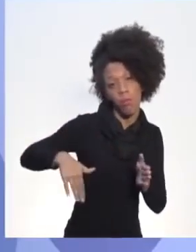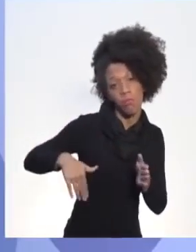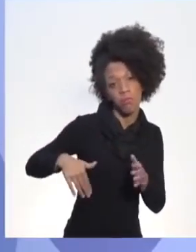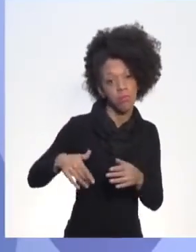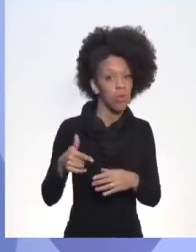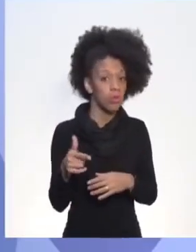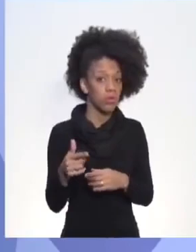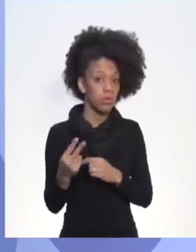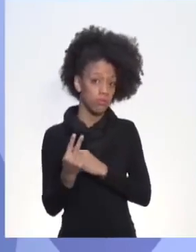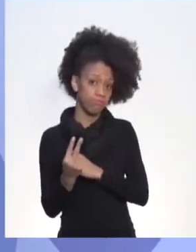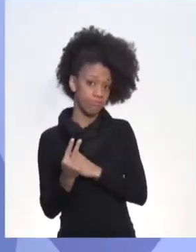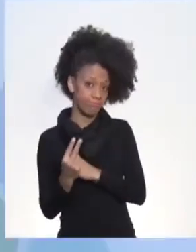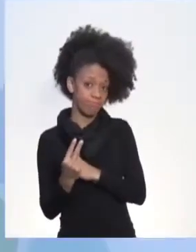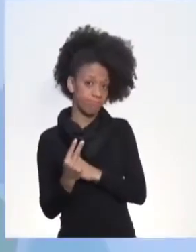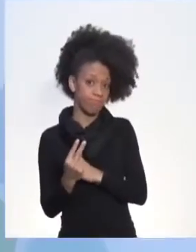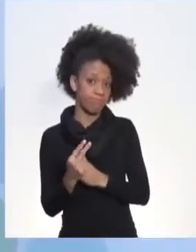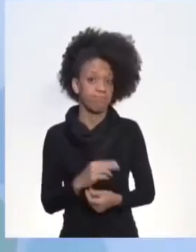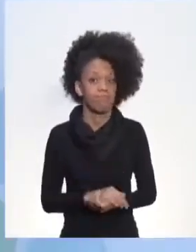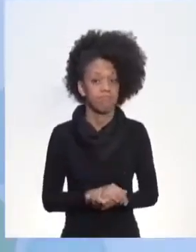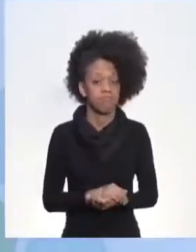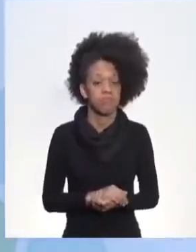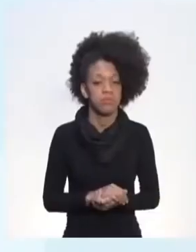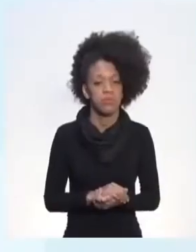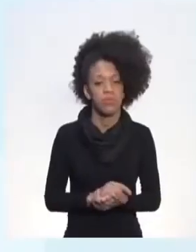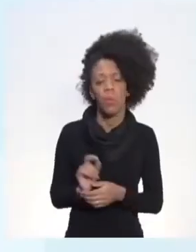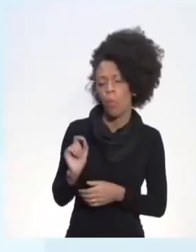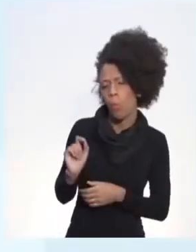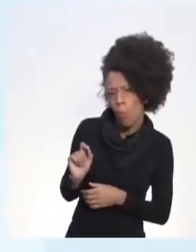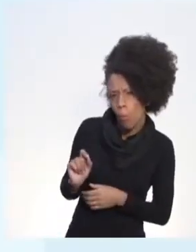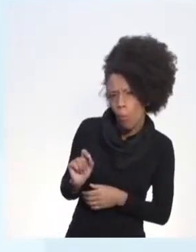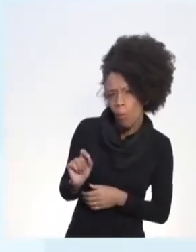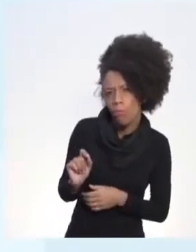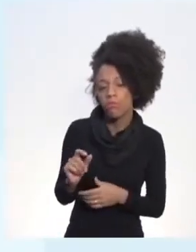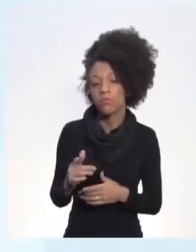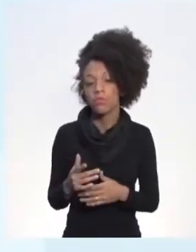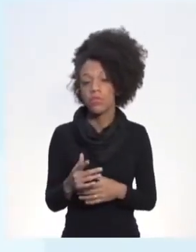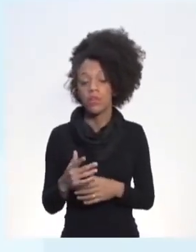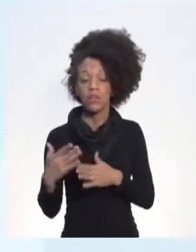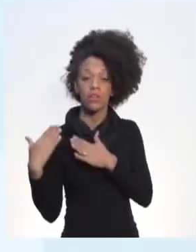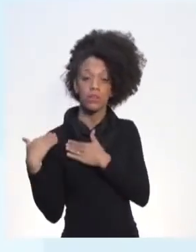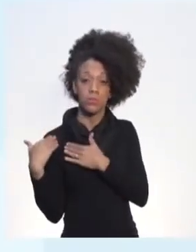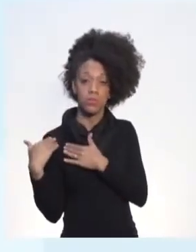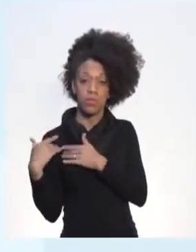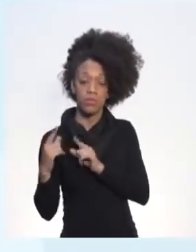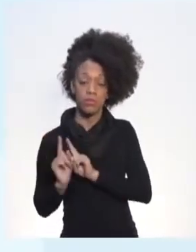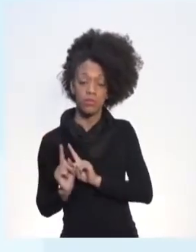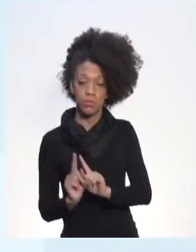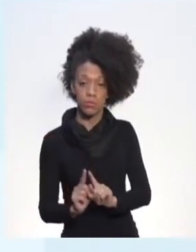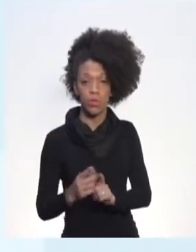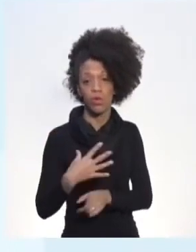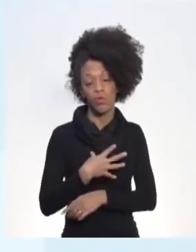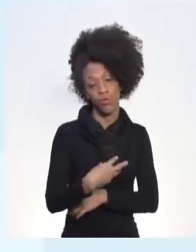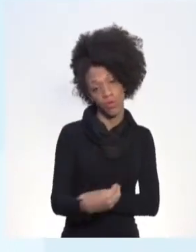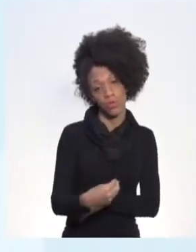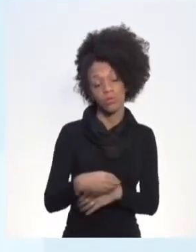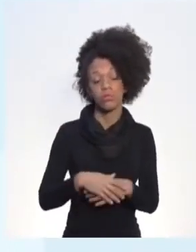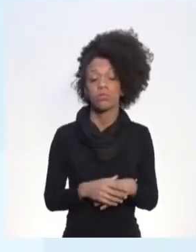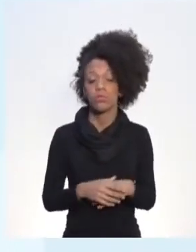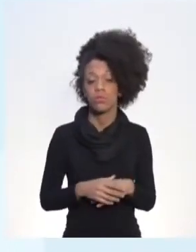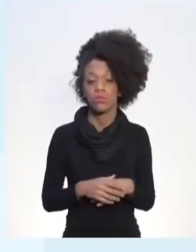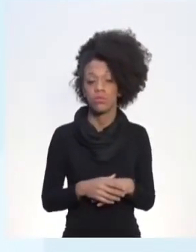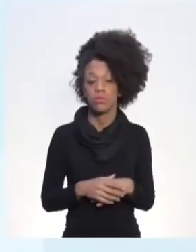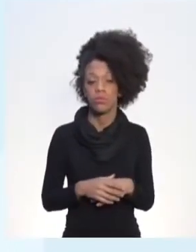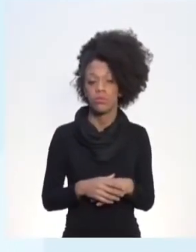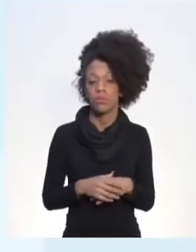proteção. O quê? Pais levando seus filhos? Tem mais uma aqui.